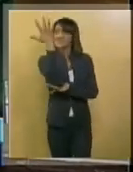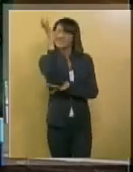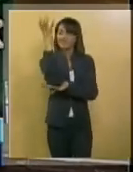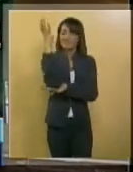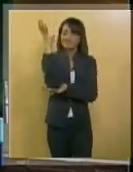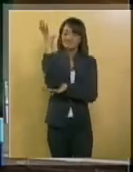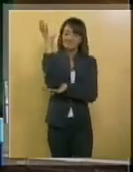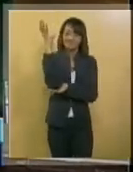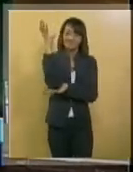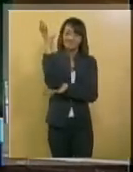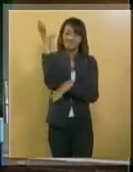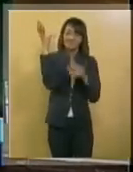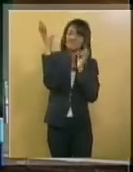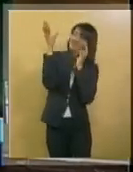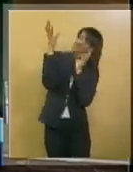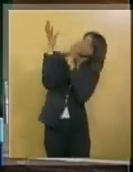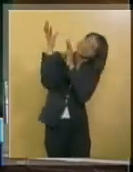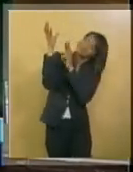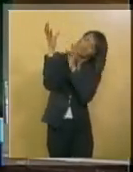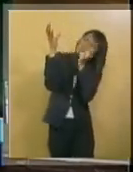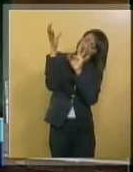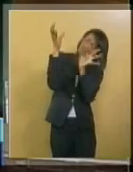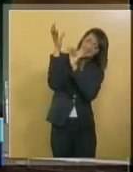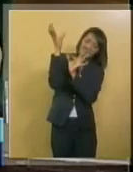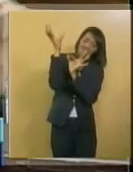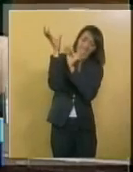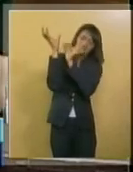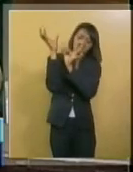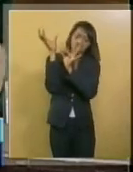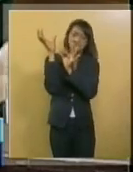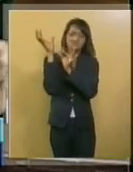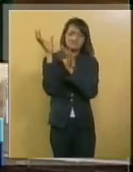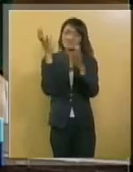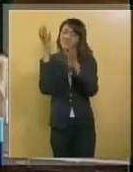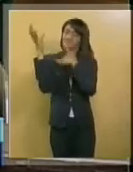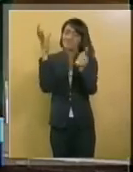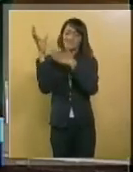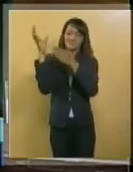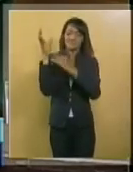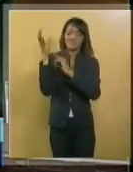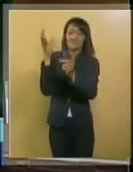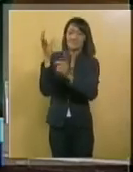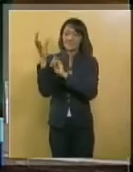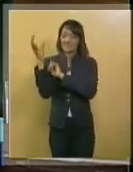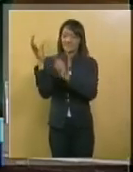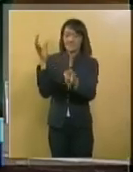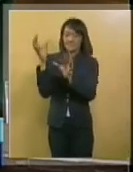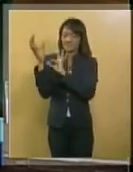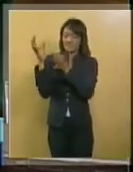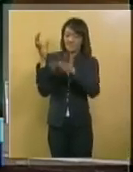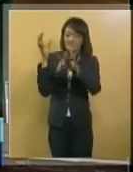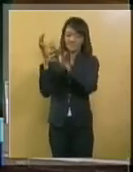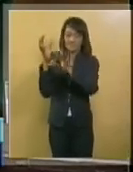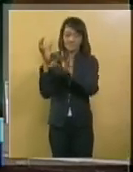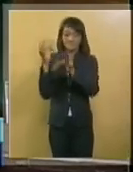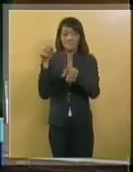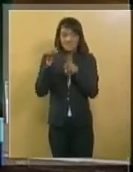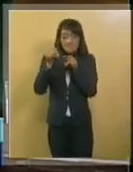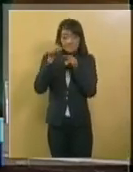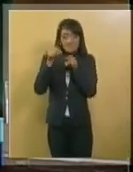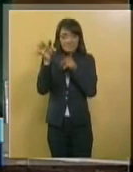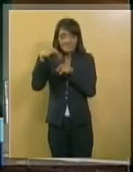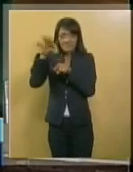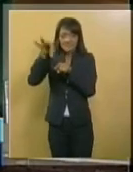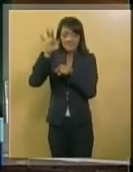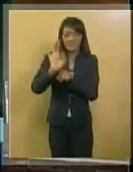que tem frutas podres, já viu um inseto pequenininho que você tange, ele só dá um voozinho daqui para ali e não vai longe? É aquilo que transmite a leishmaniose,